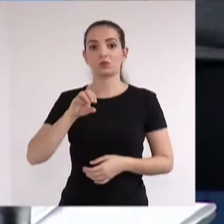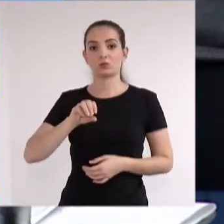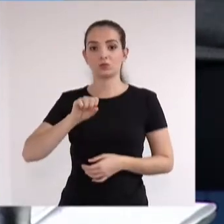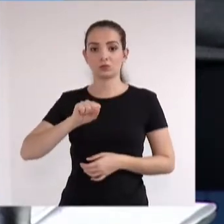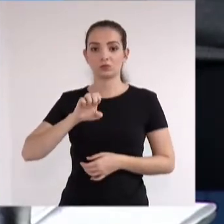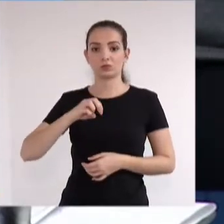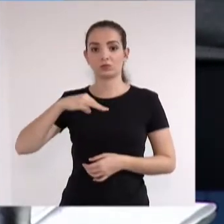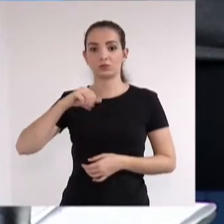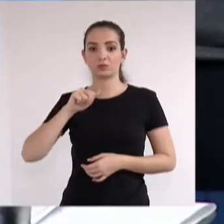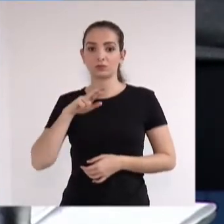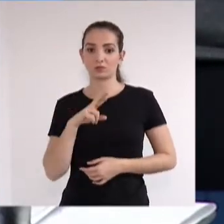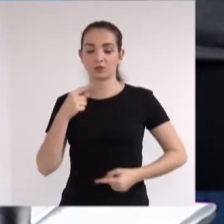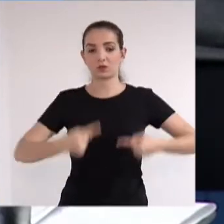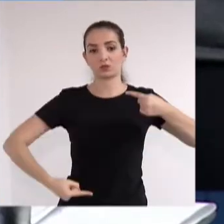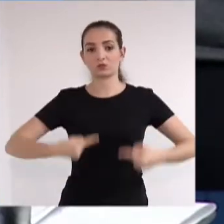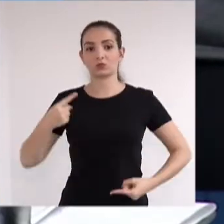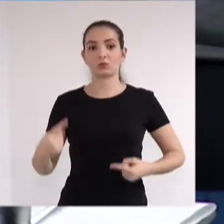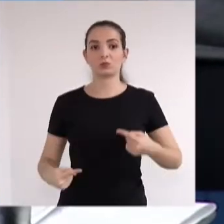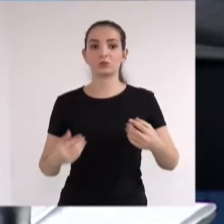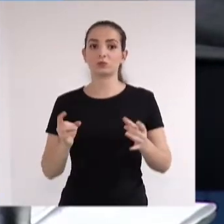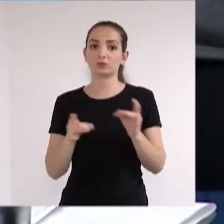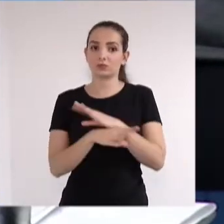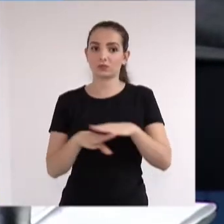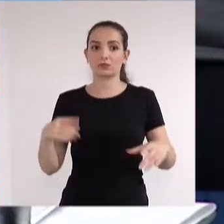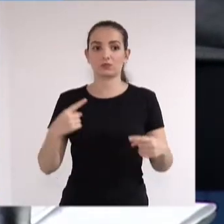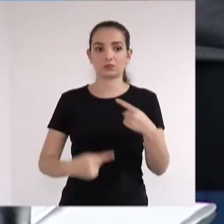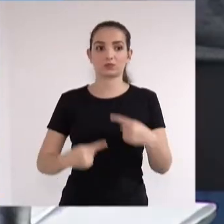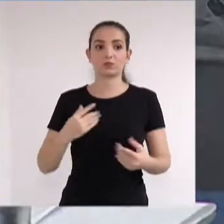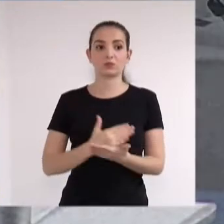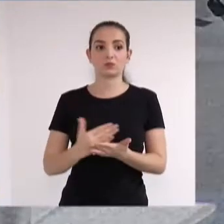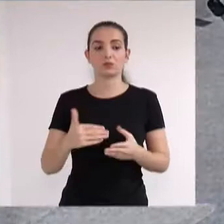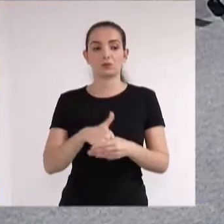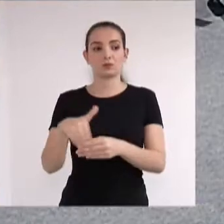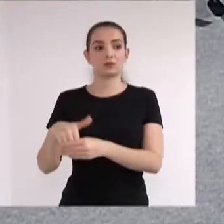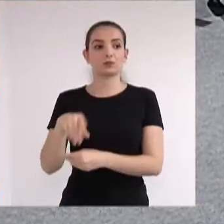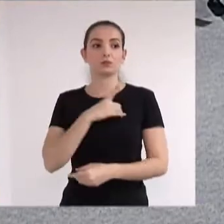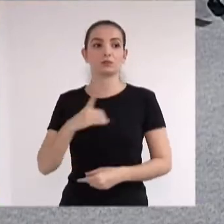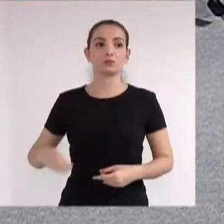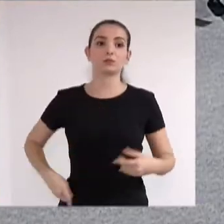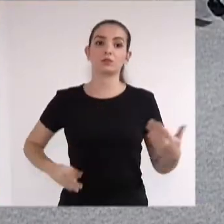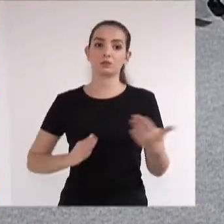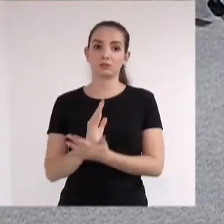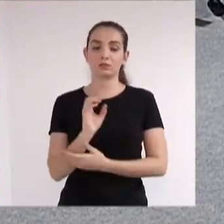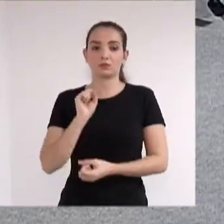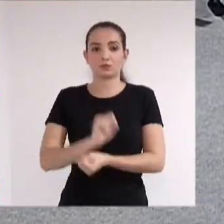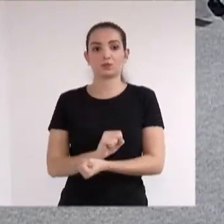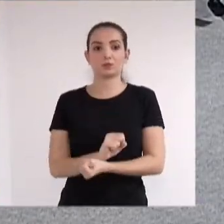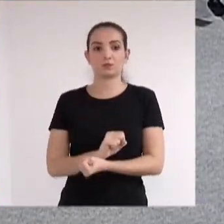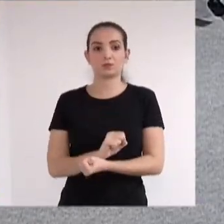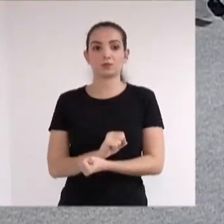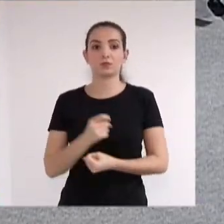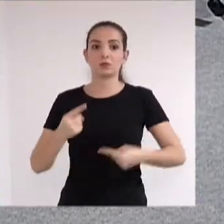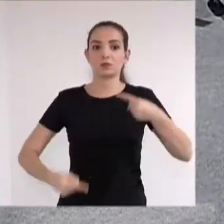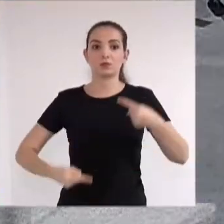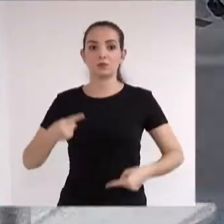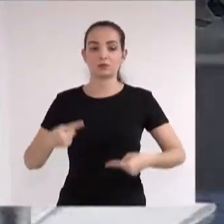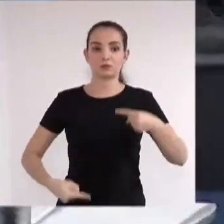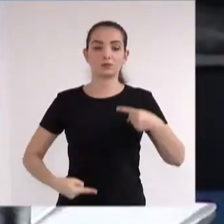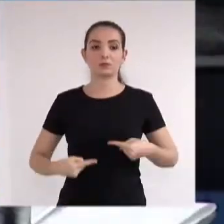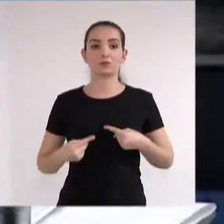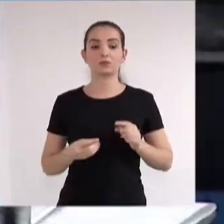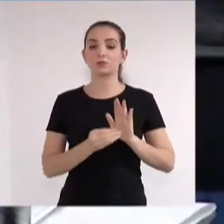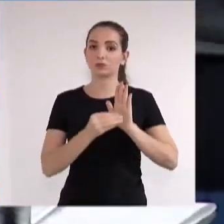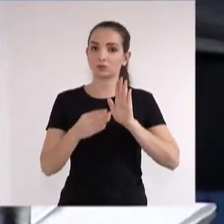Cunha Arias. Em discussão. Encerrada a discussão, em votação. Os deputados que aprovam permaneçam como se encontram. Em discussão,